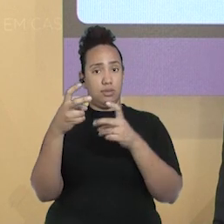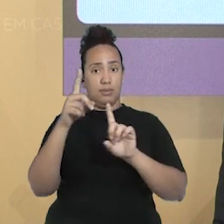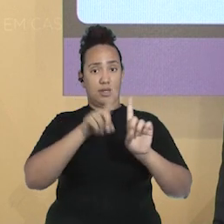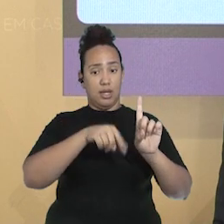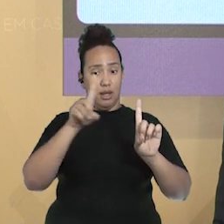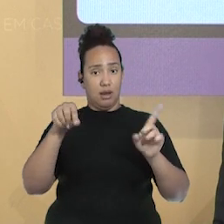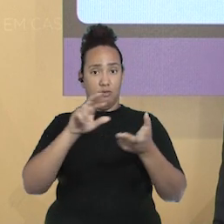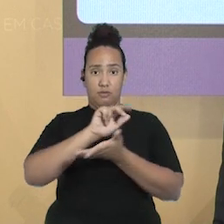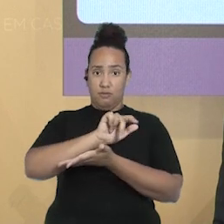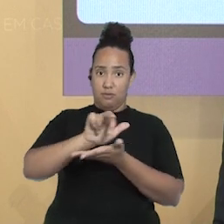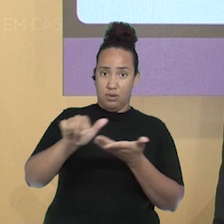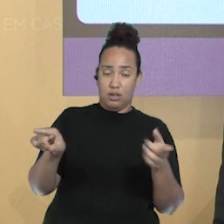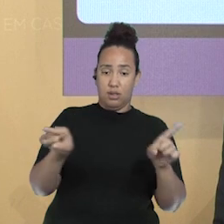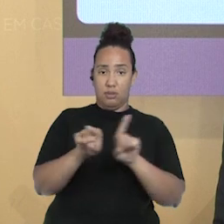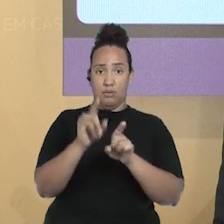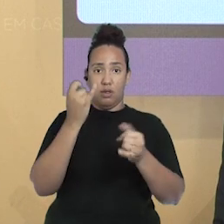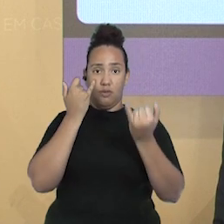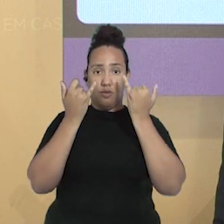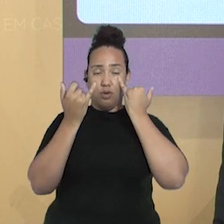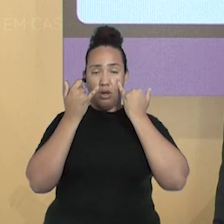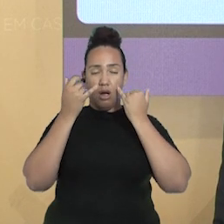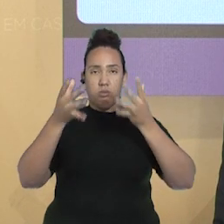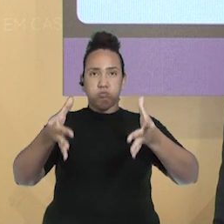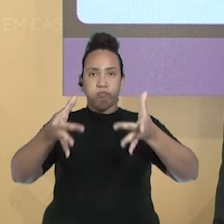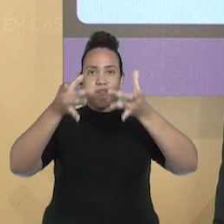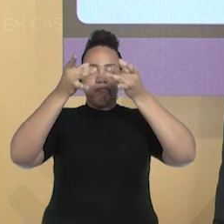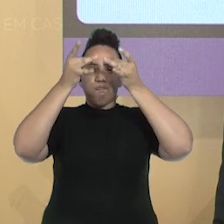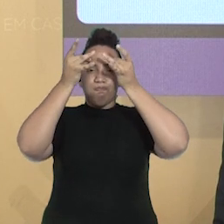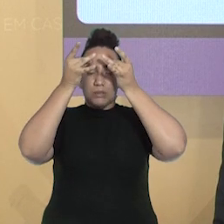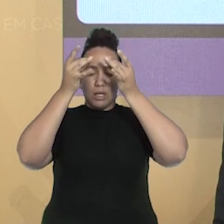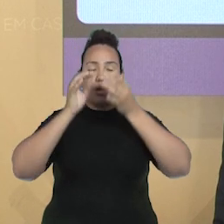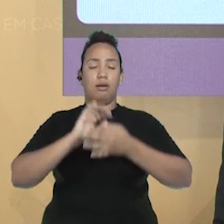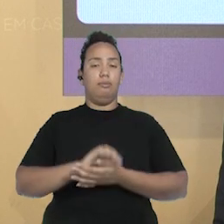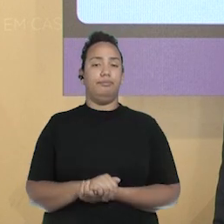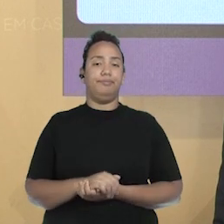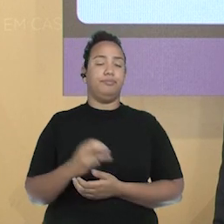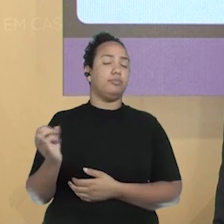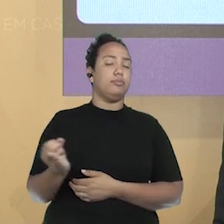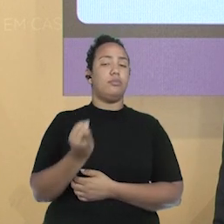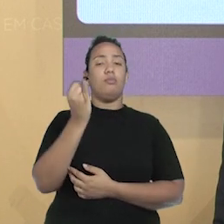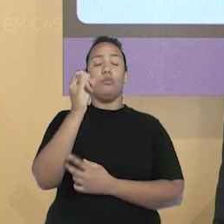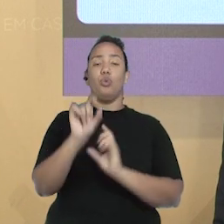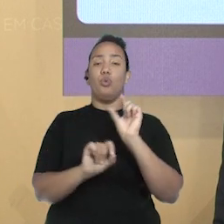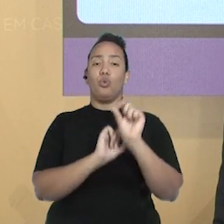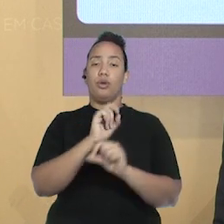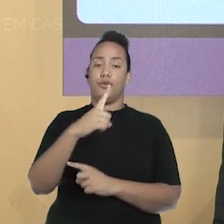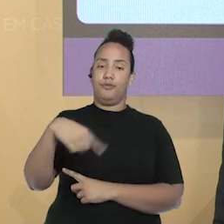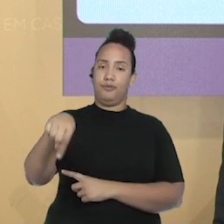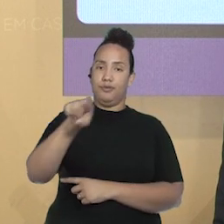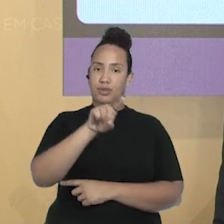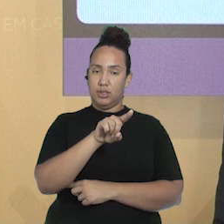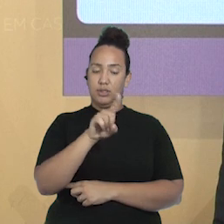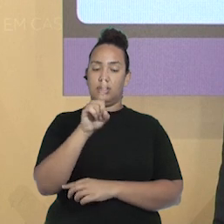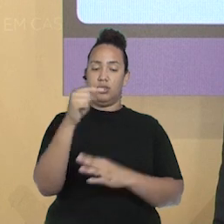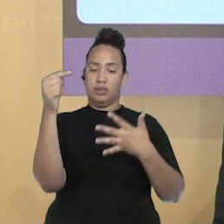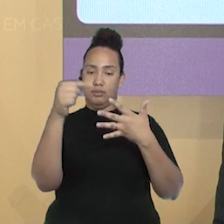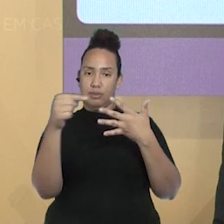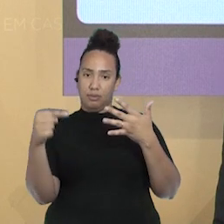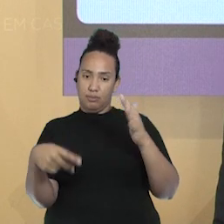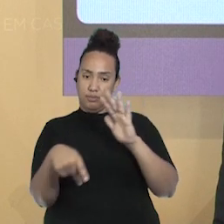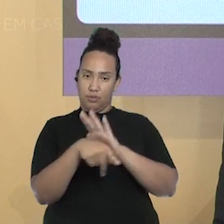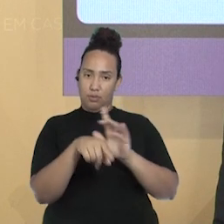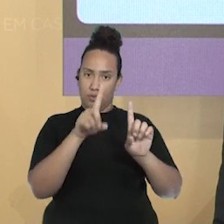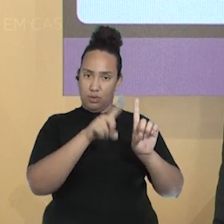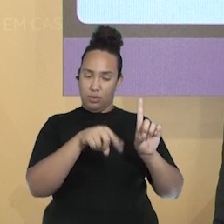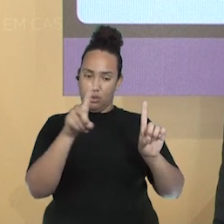e absorver informações úteis corretamente, é essencial que você se aproprie de alguns elementos que compõem